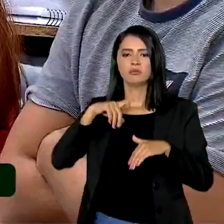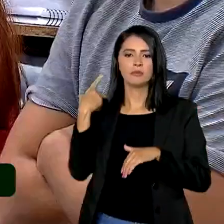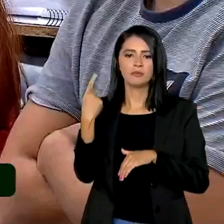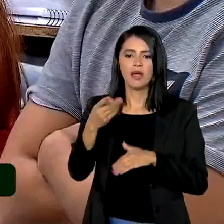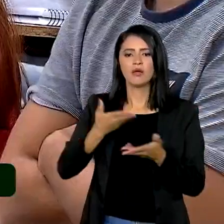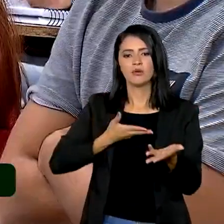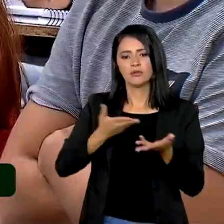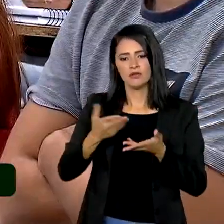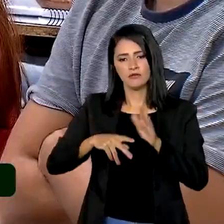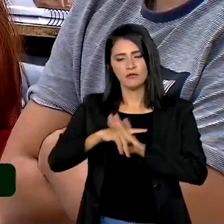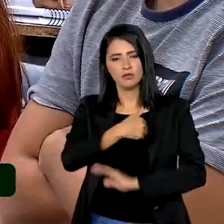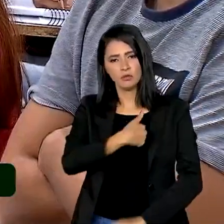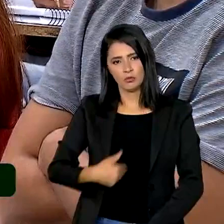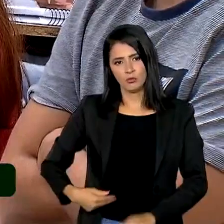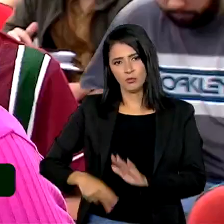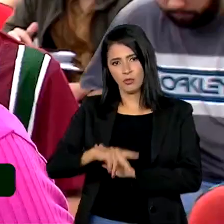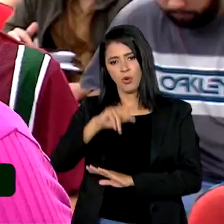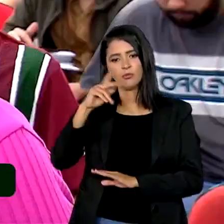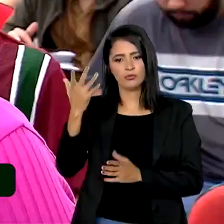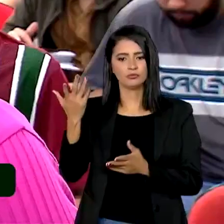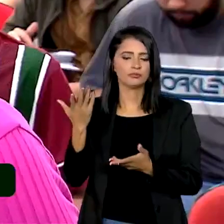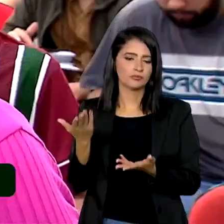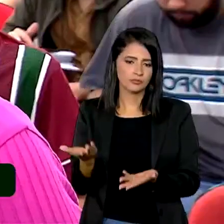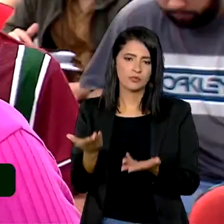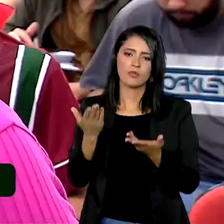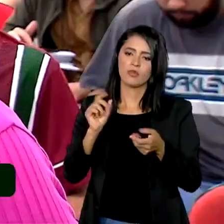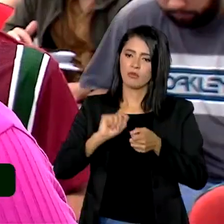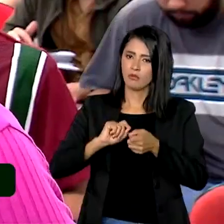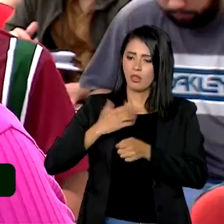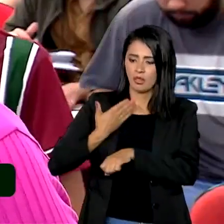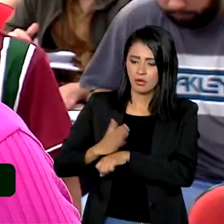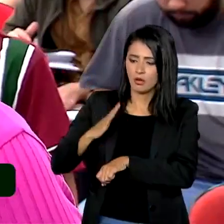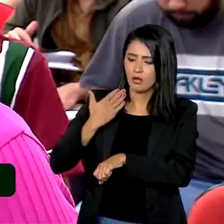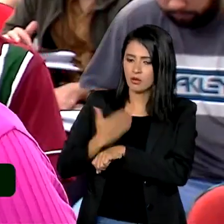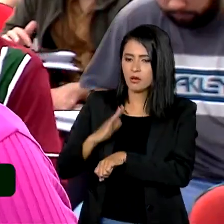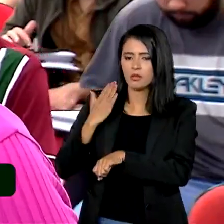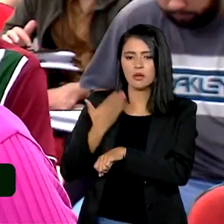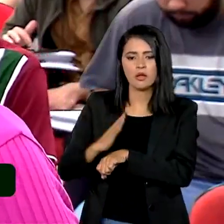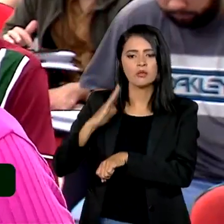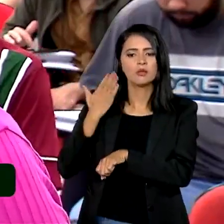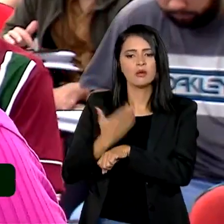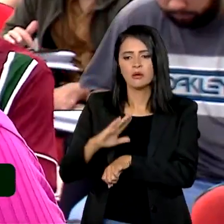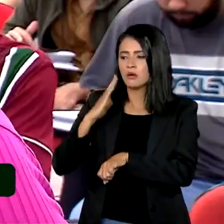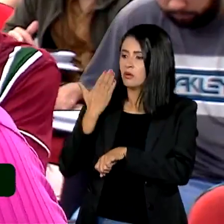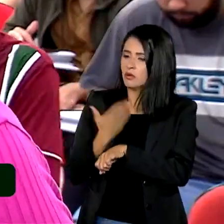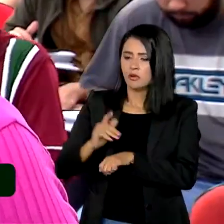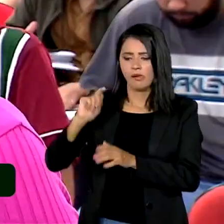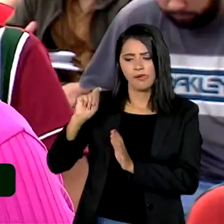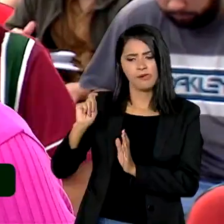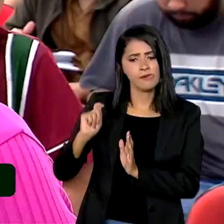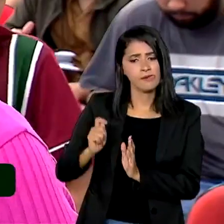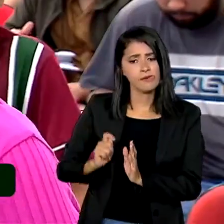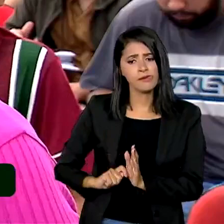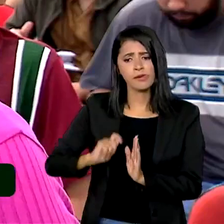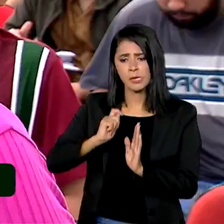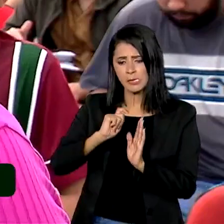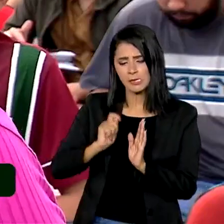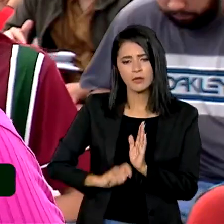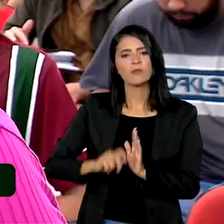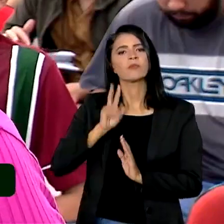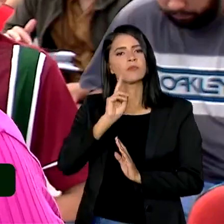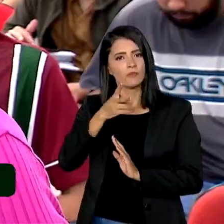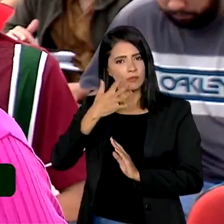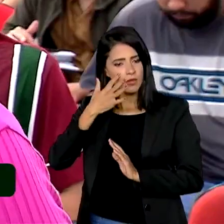o serviço público da história. Fazer muito exercício, tá? Bastante exercício, treinar,